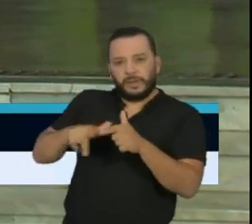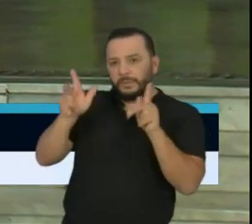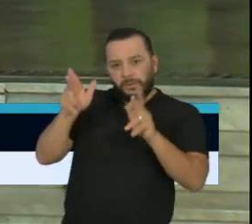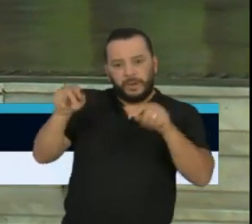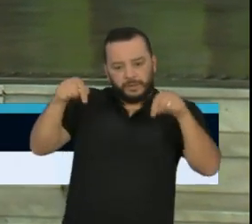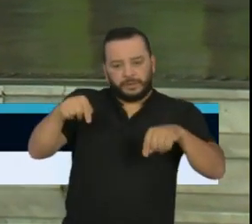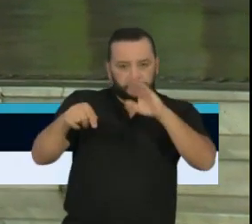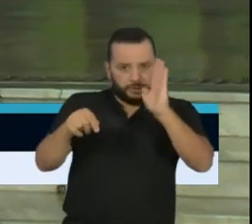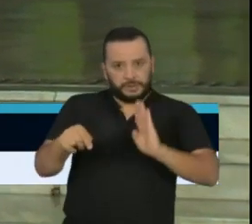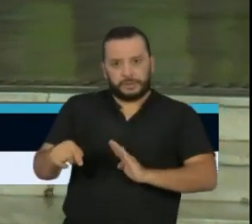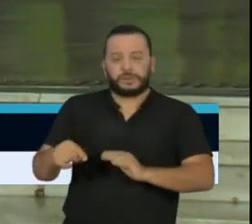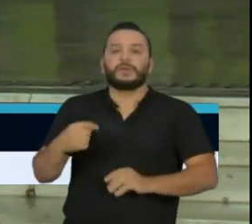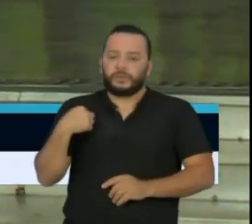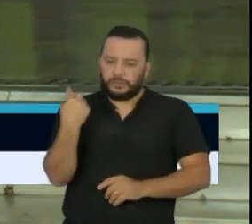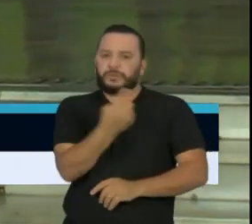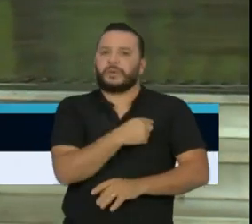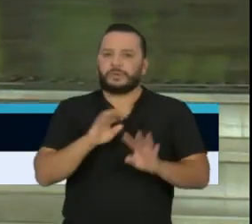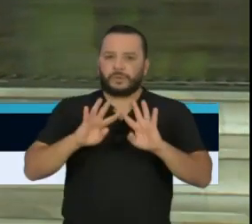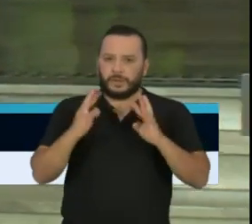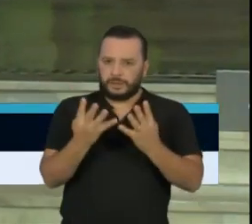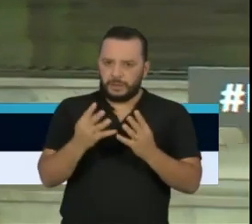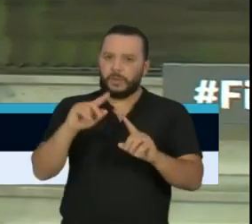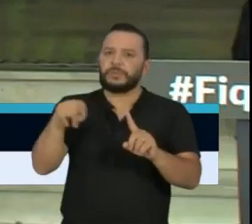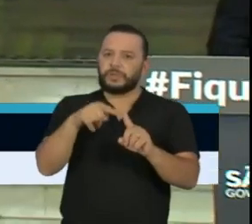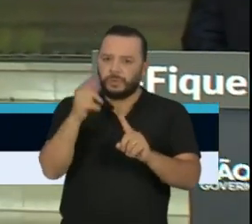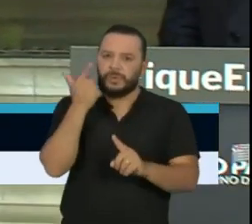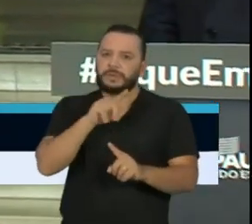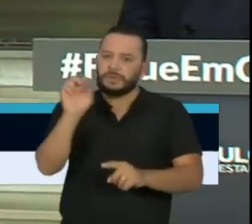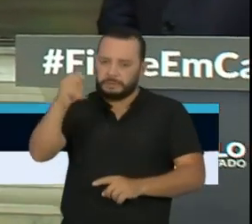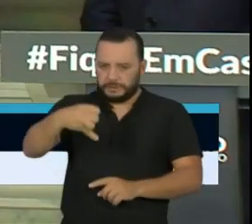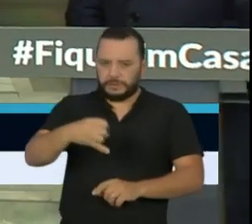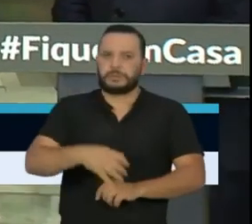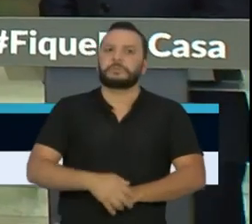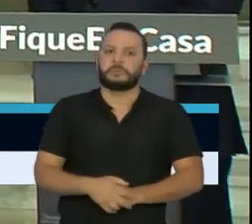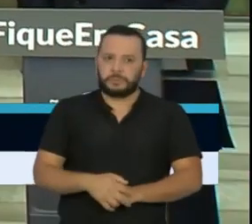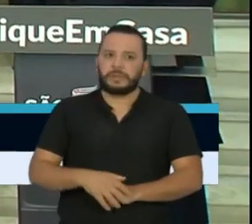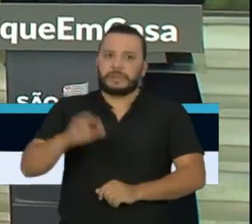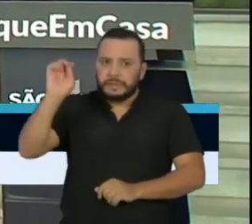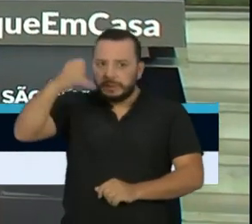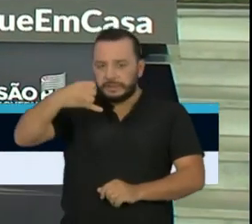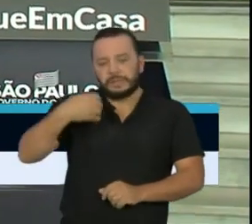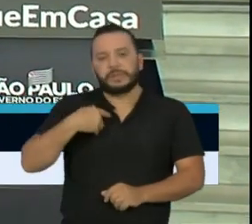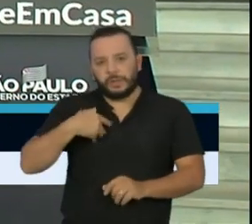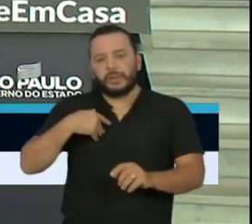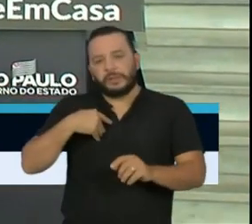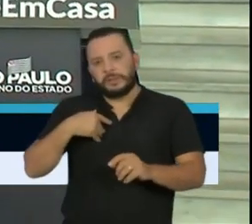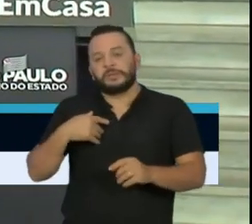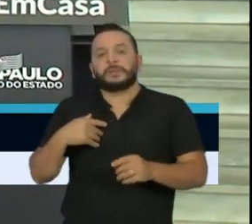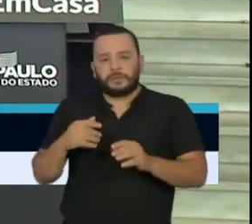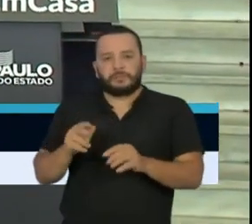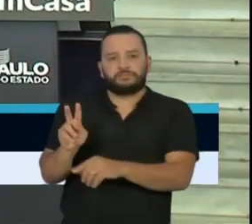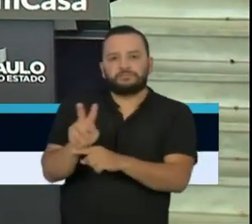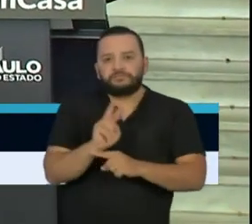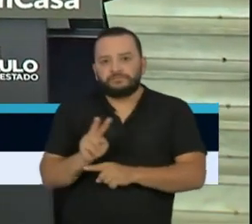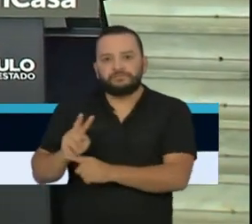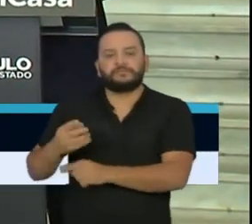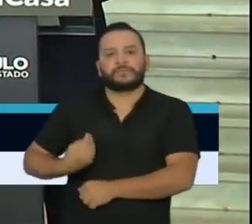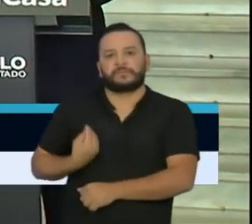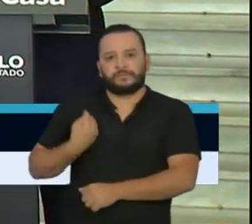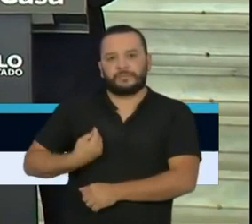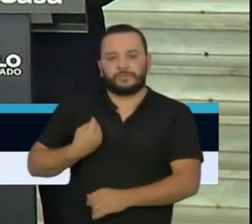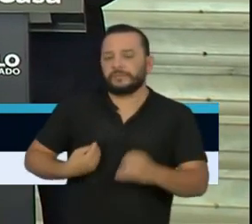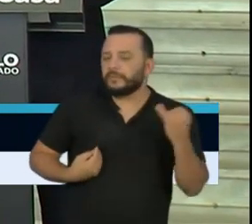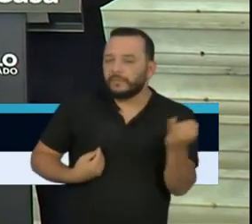quarentena alcançou sim o seu objetivo e a mensagem é que ela continua e é fundamental a sociedade ter